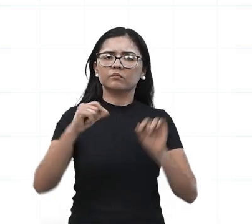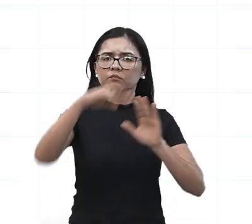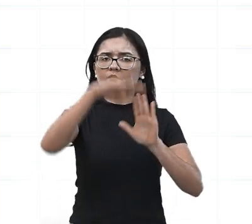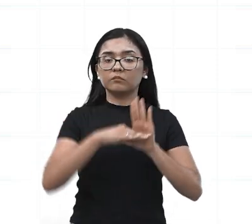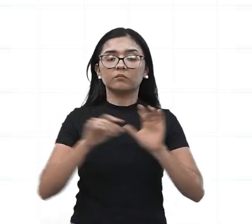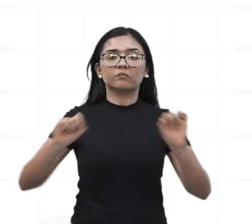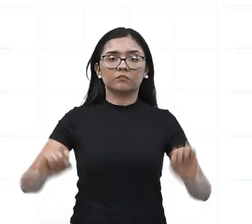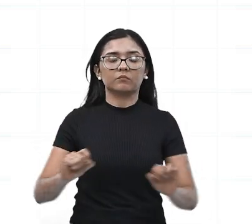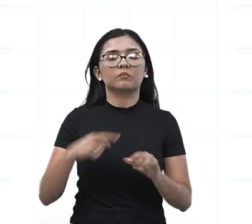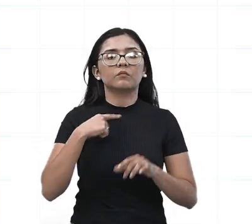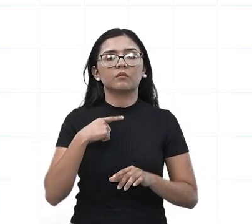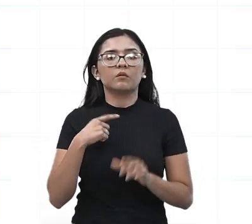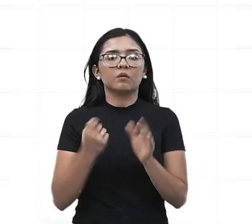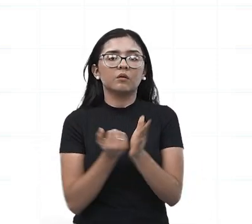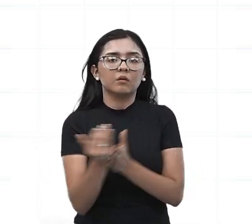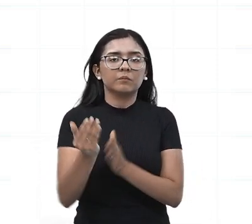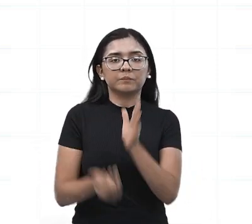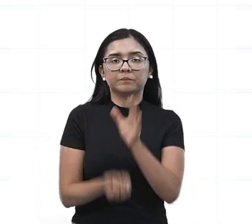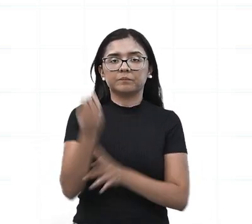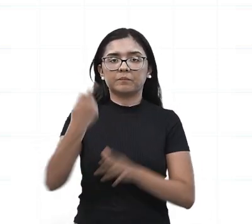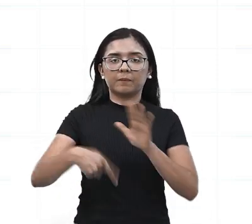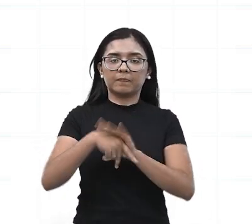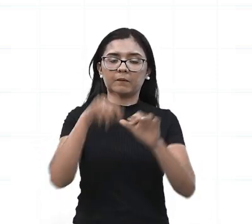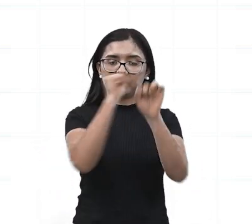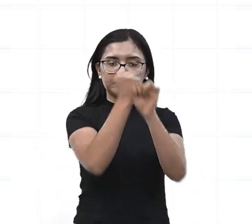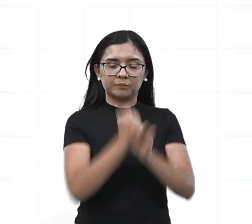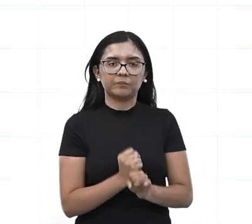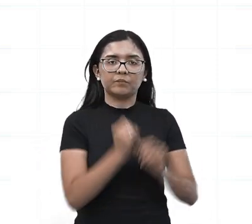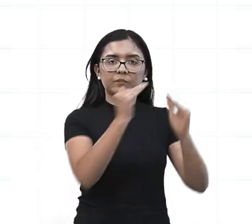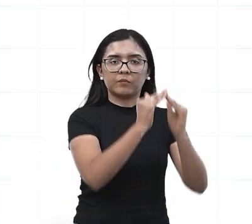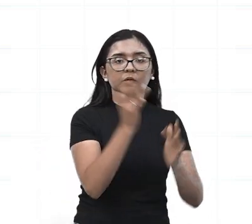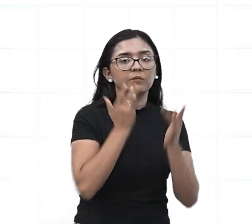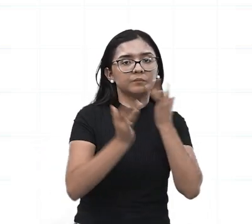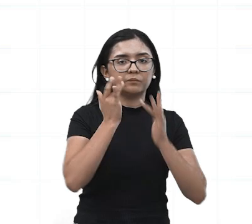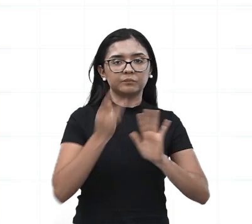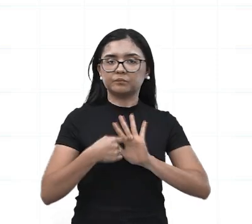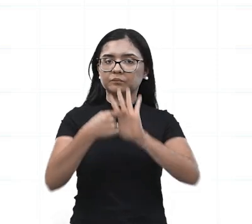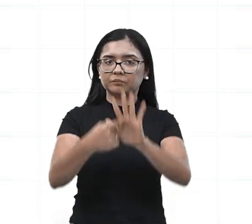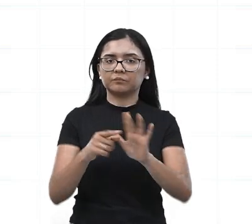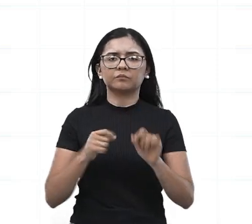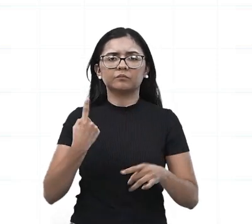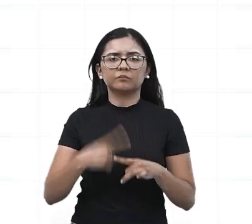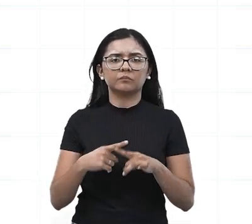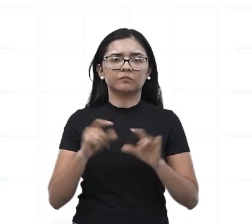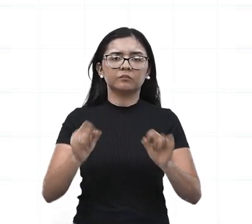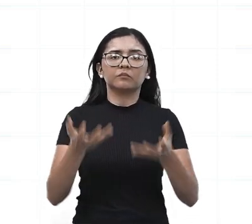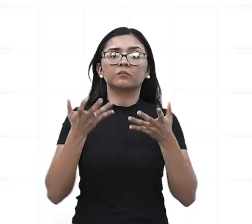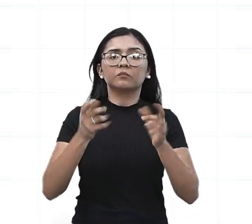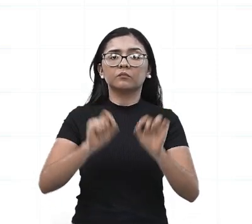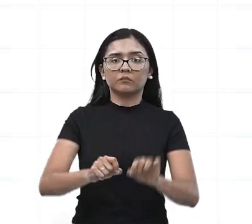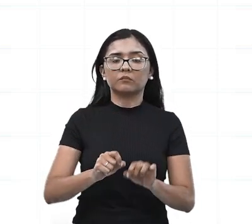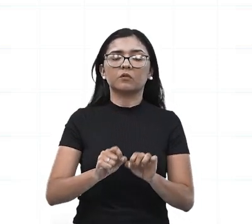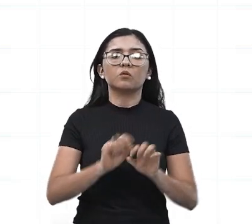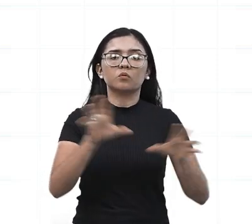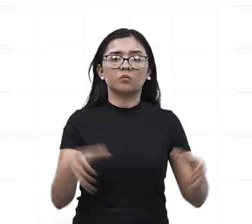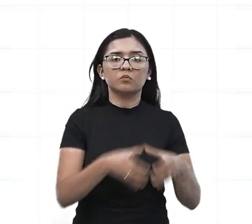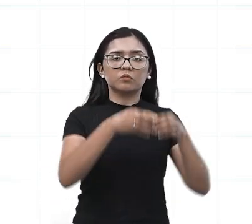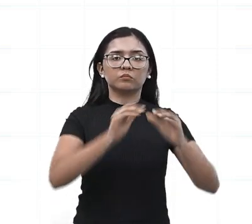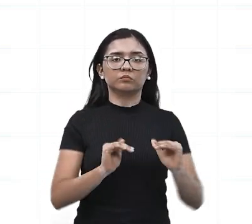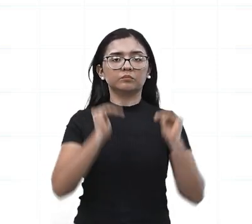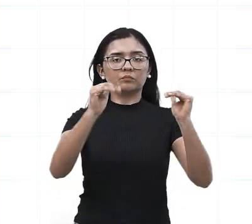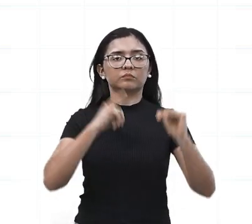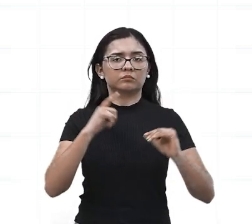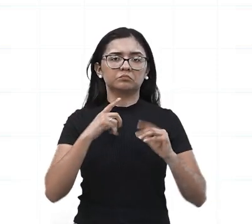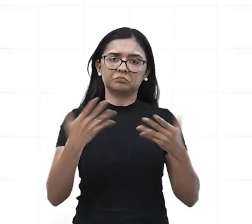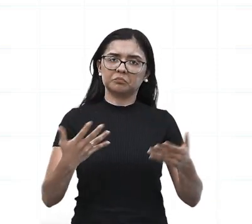a construção de espaços de teatro para as apresentações, porque ele queria que a nobreza ficasse